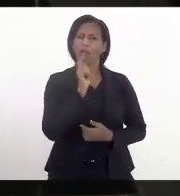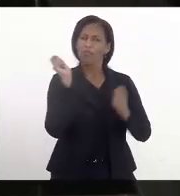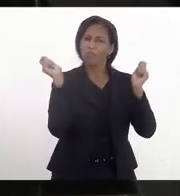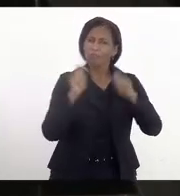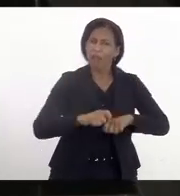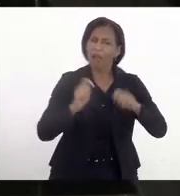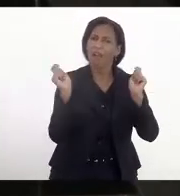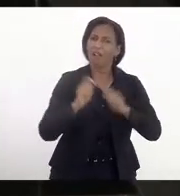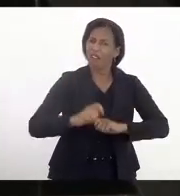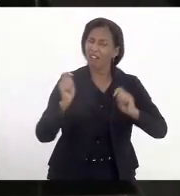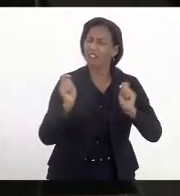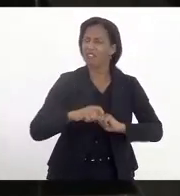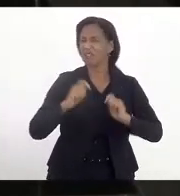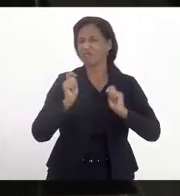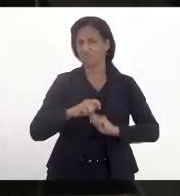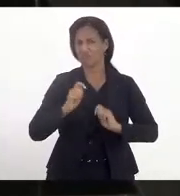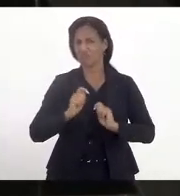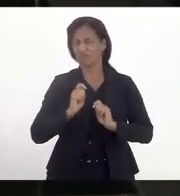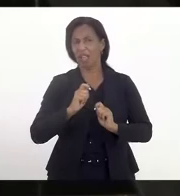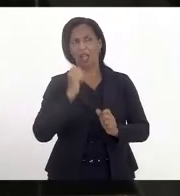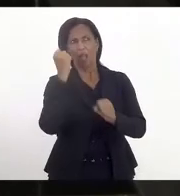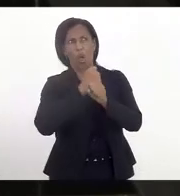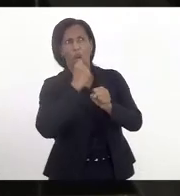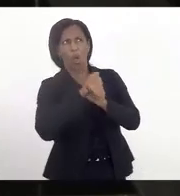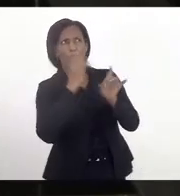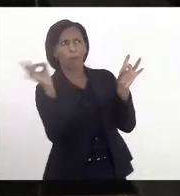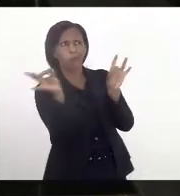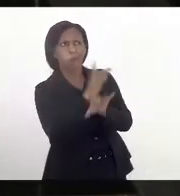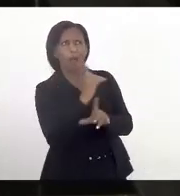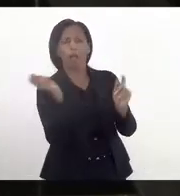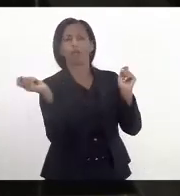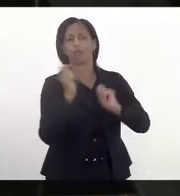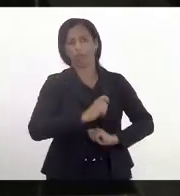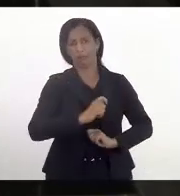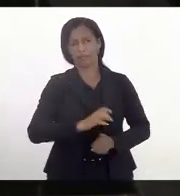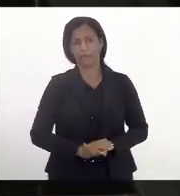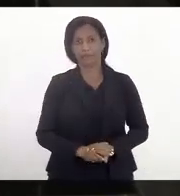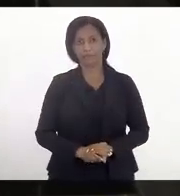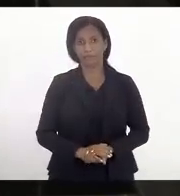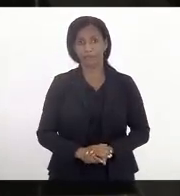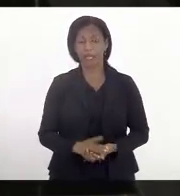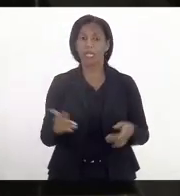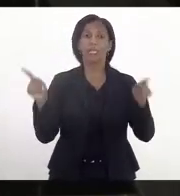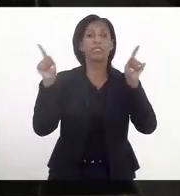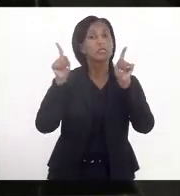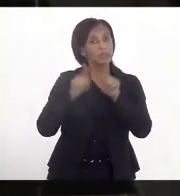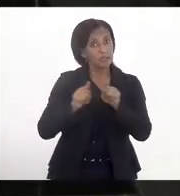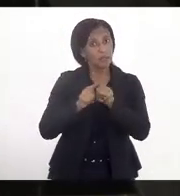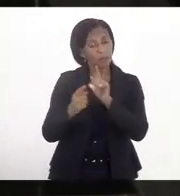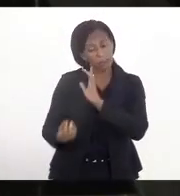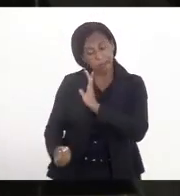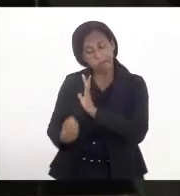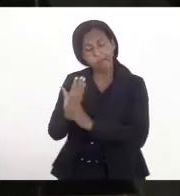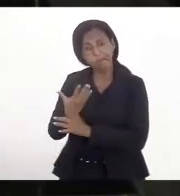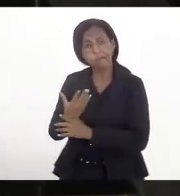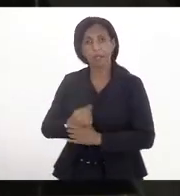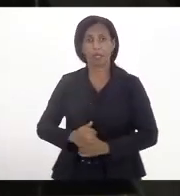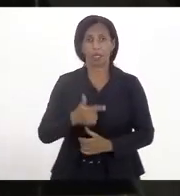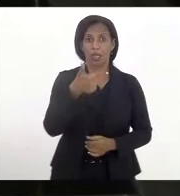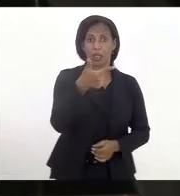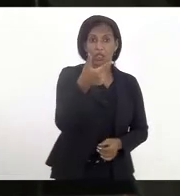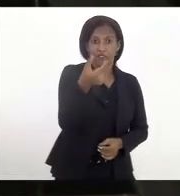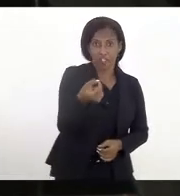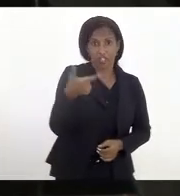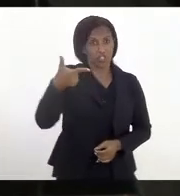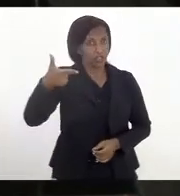perfeitamente a conclusão da mesma e e veio também e em